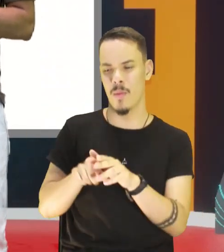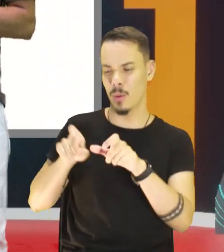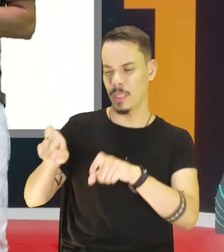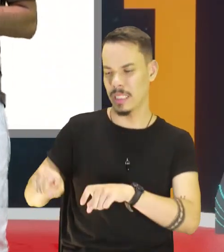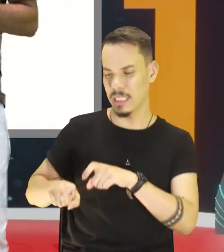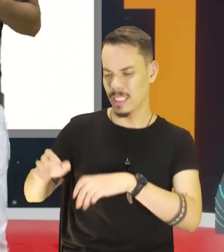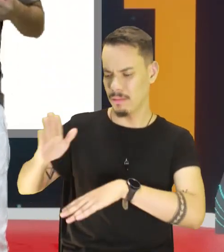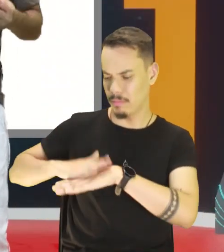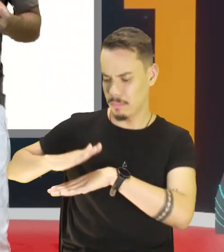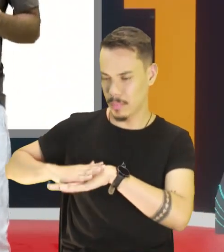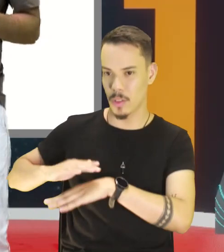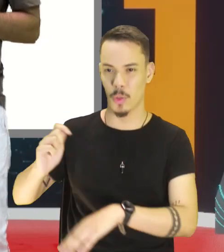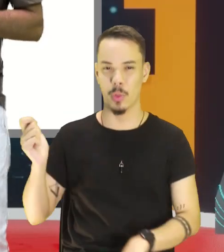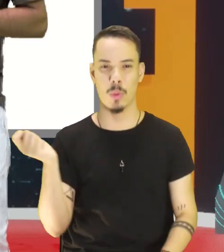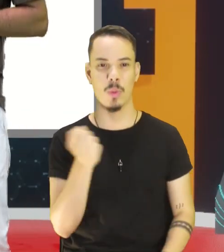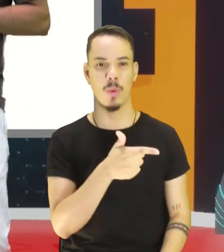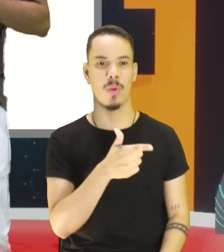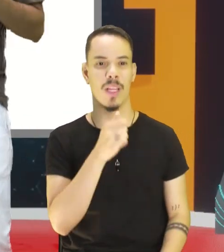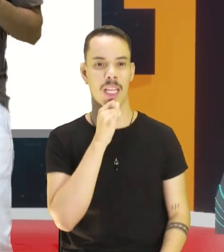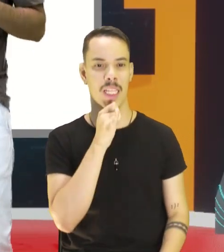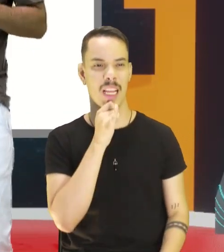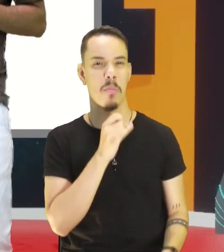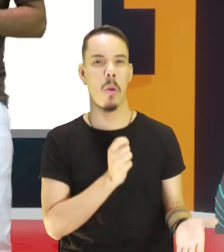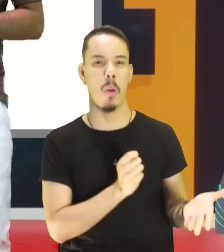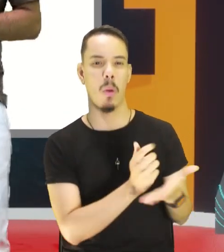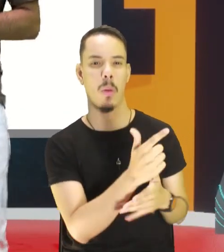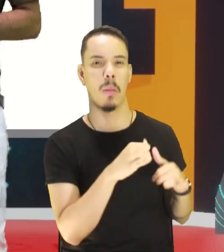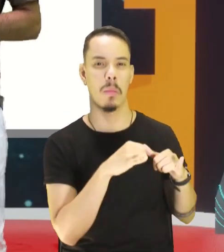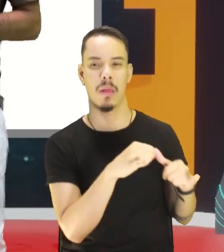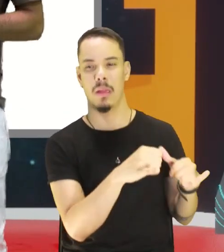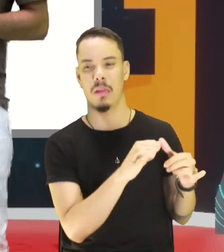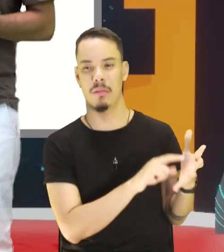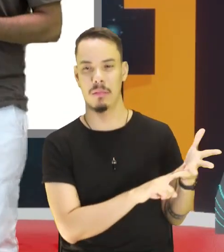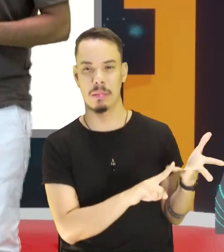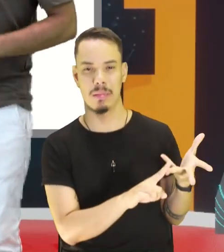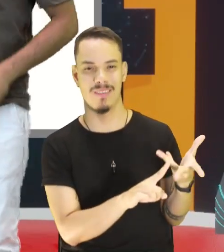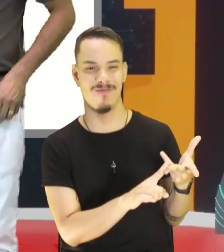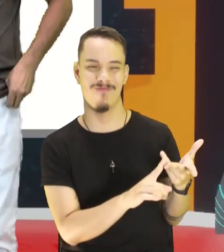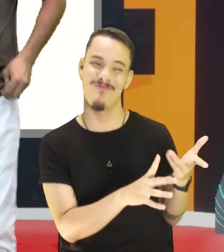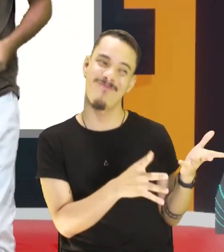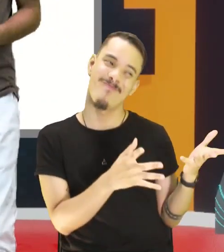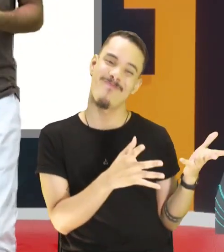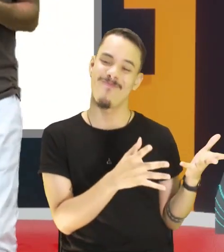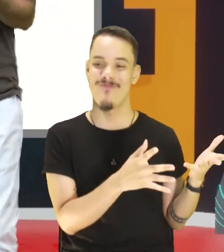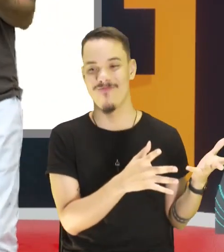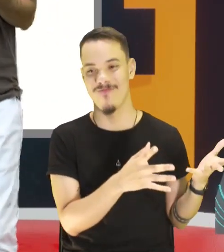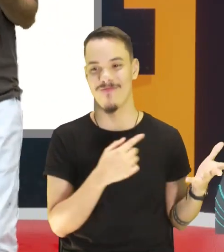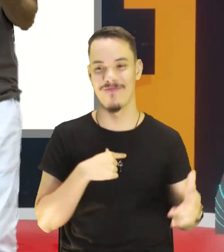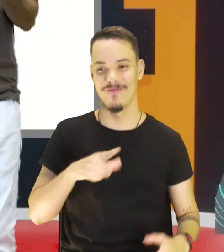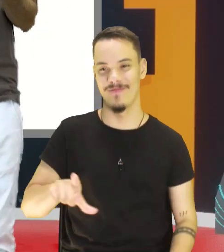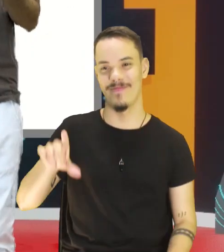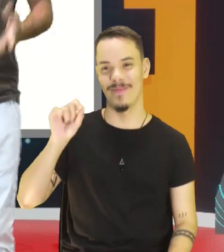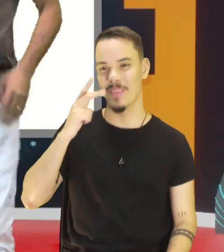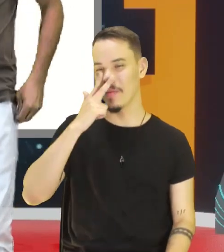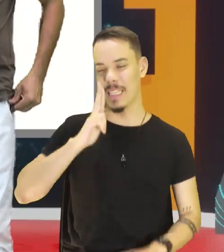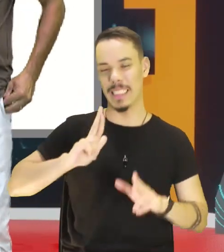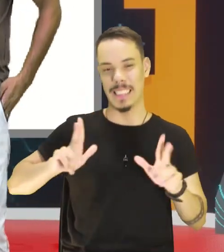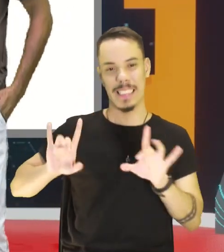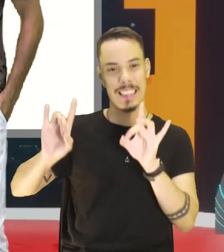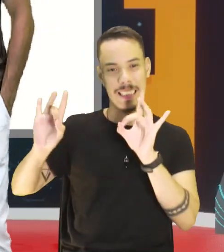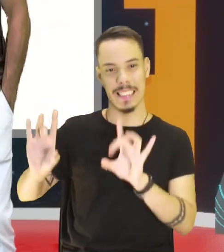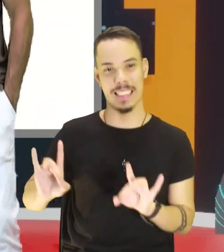mesmo, do que aquele mussarela, não sei o quê. Ele, sei lá, ele tem um negocinho diferente.